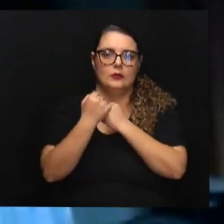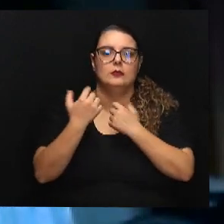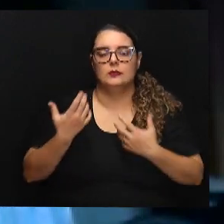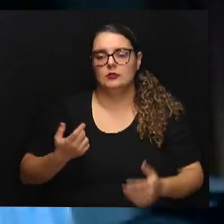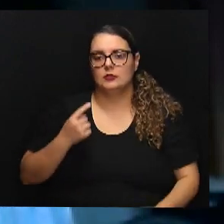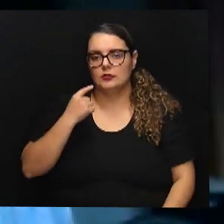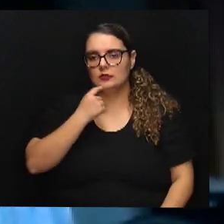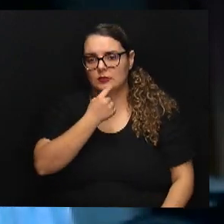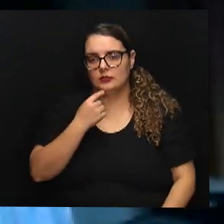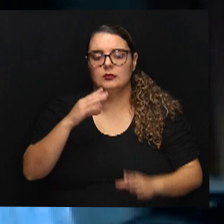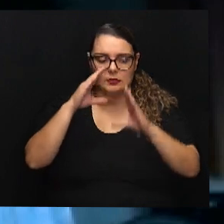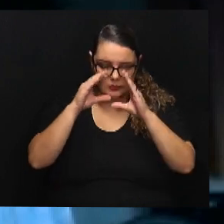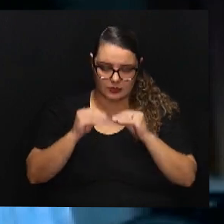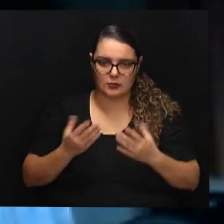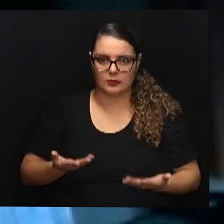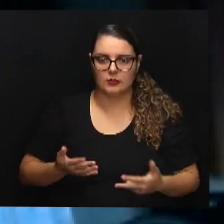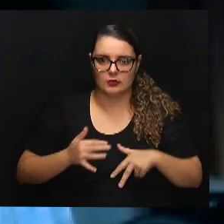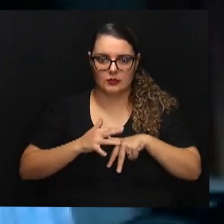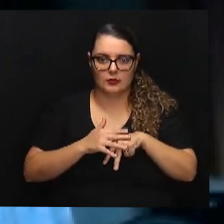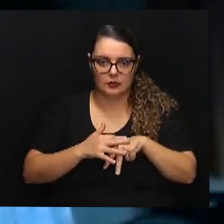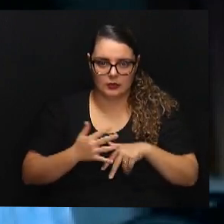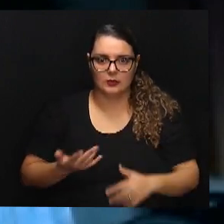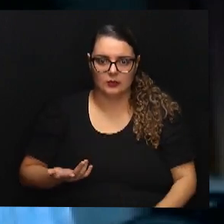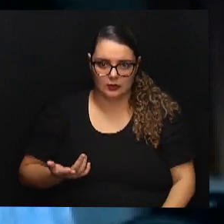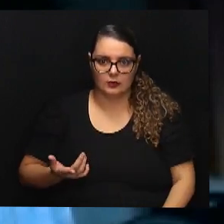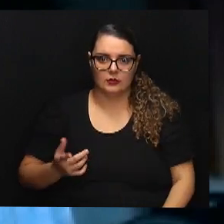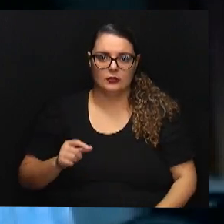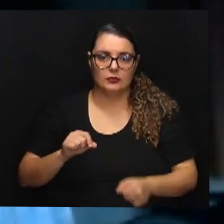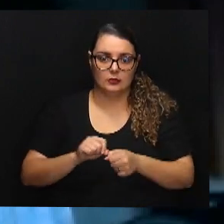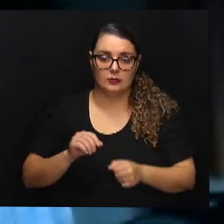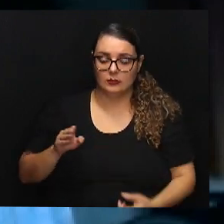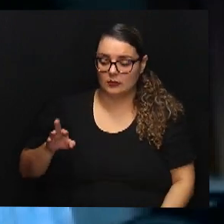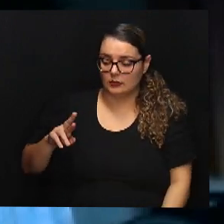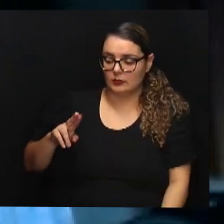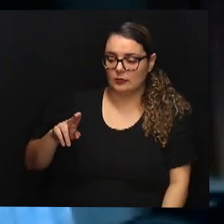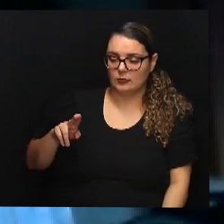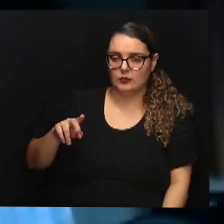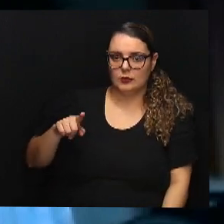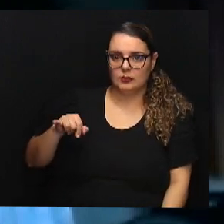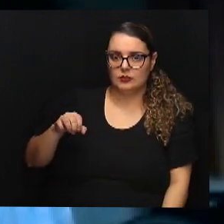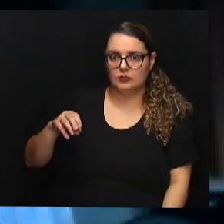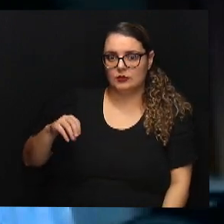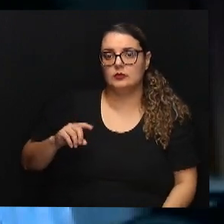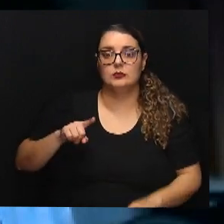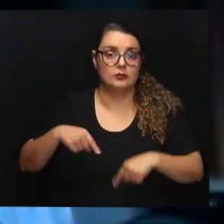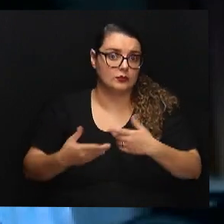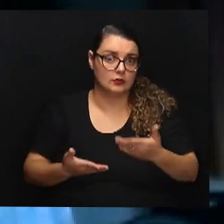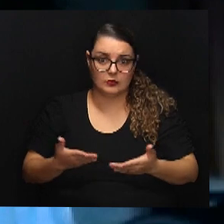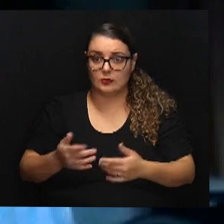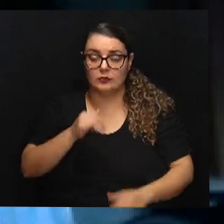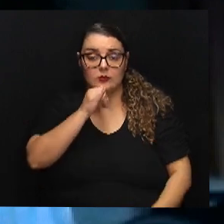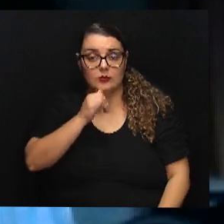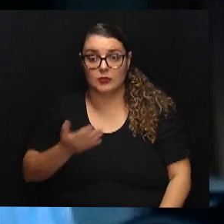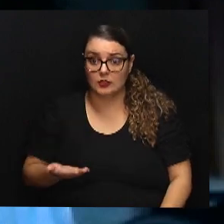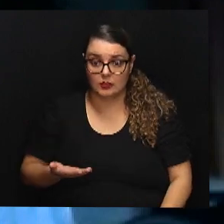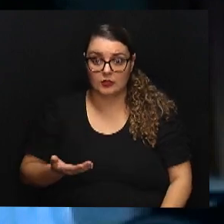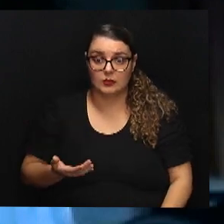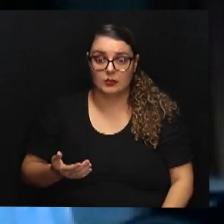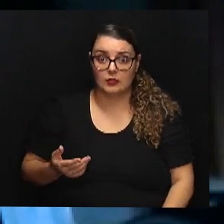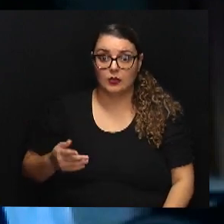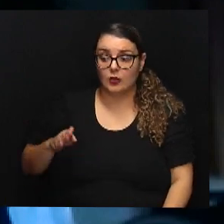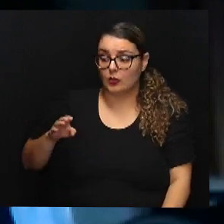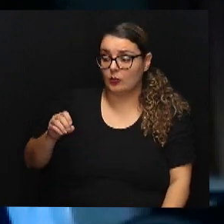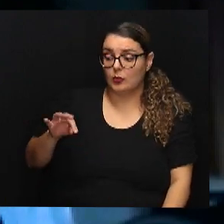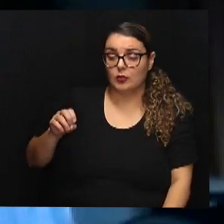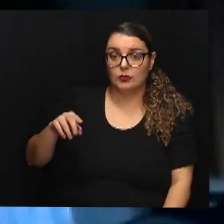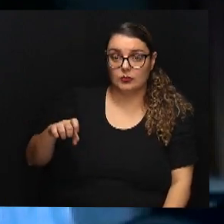grande papel na proteção dos dentes durante a noite que o paciente pode estar fazendo bruxismo. Existem vários outros tratamentos, como